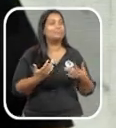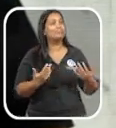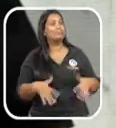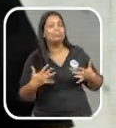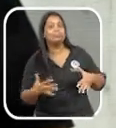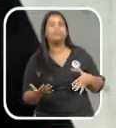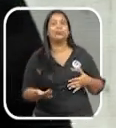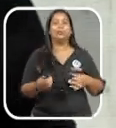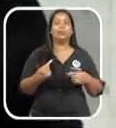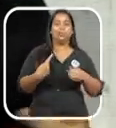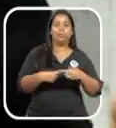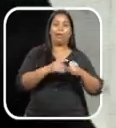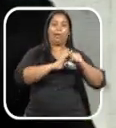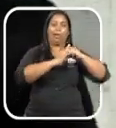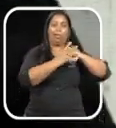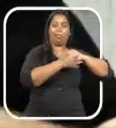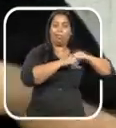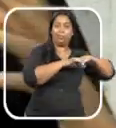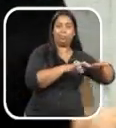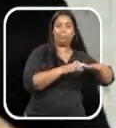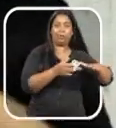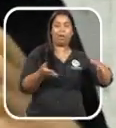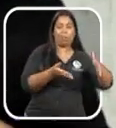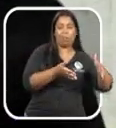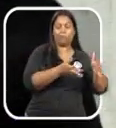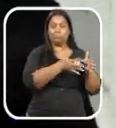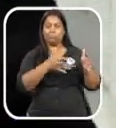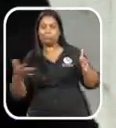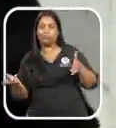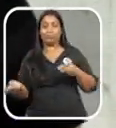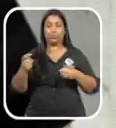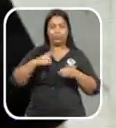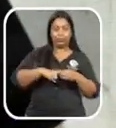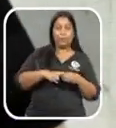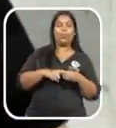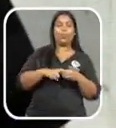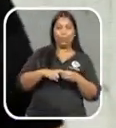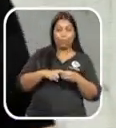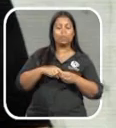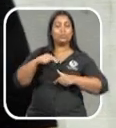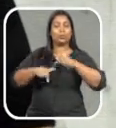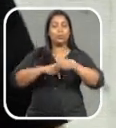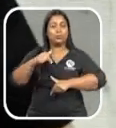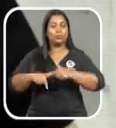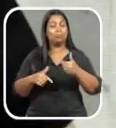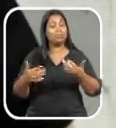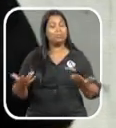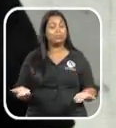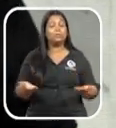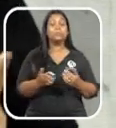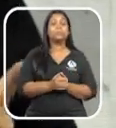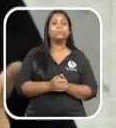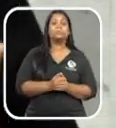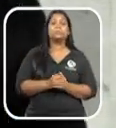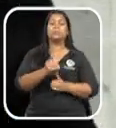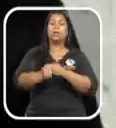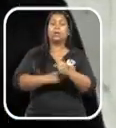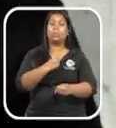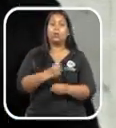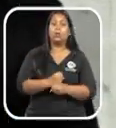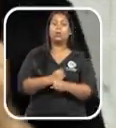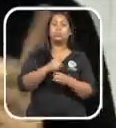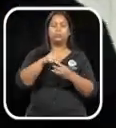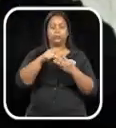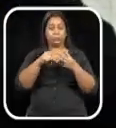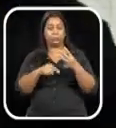e é um ano que são três, na verdade, são dois, a gente perde um pouco a noção dele. Quando eu estava levantando a tua pauta, ficava, será que isso